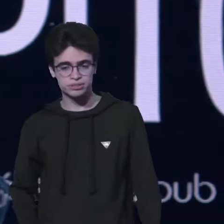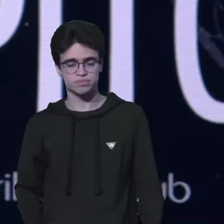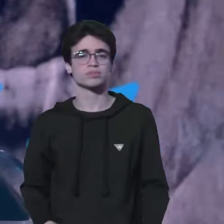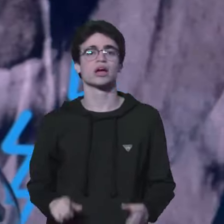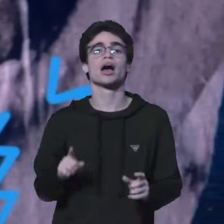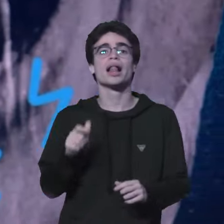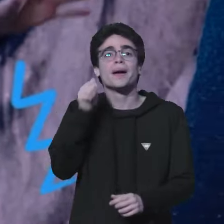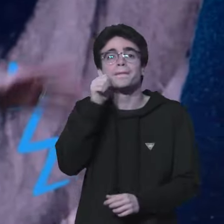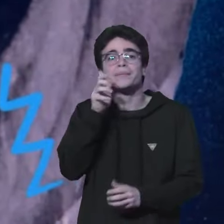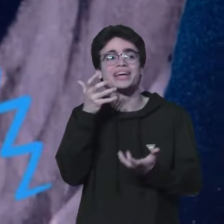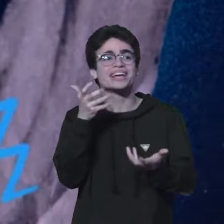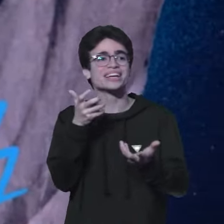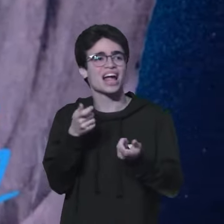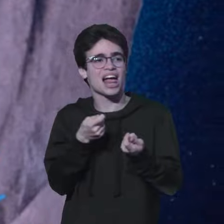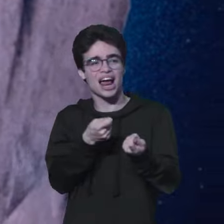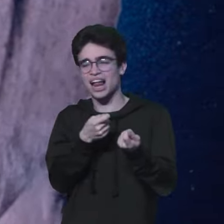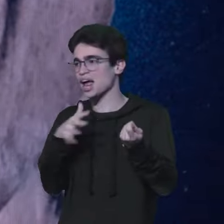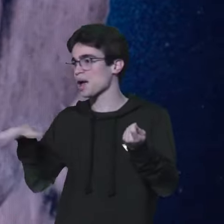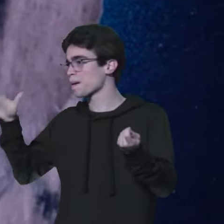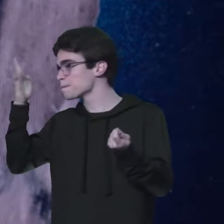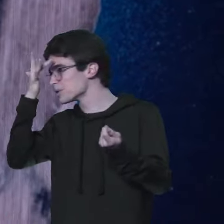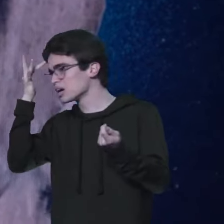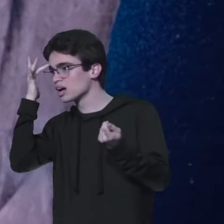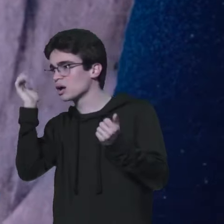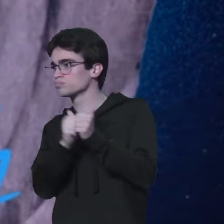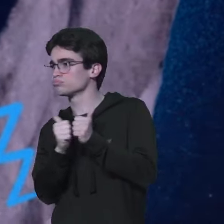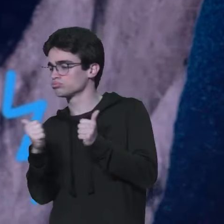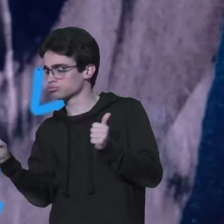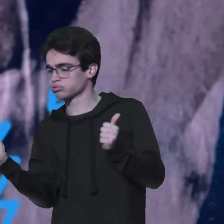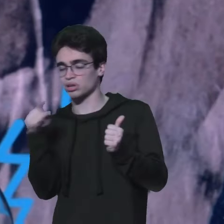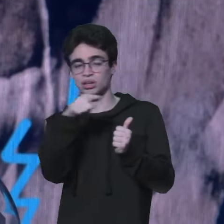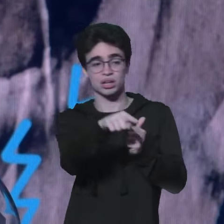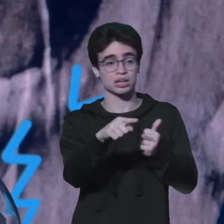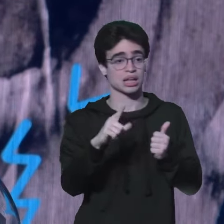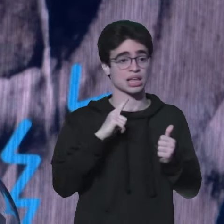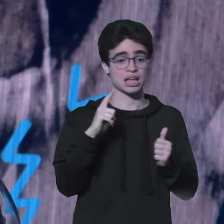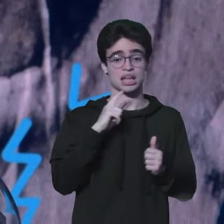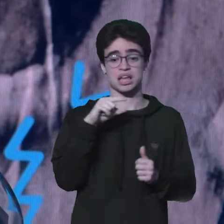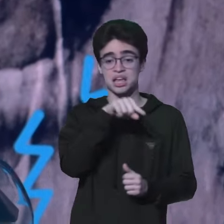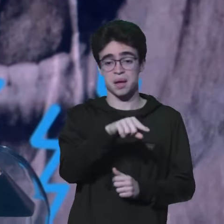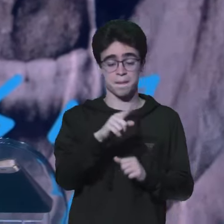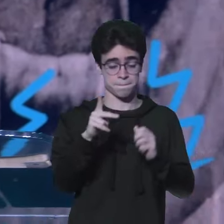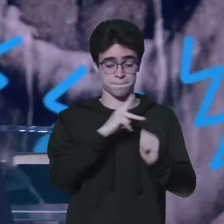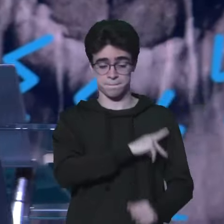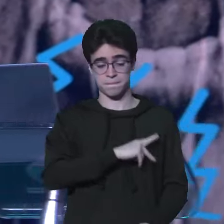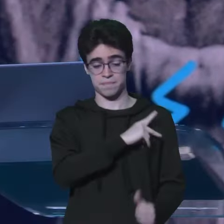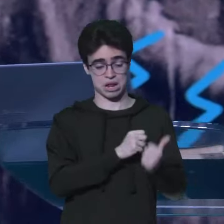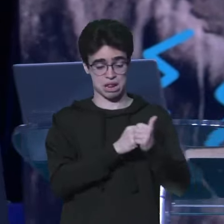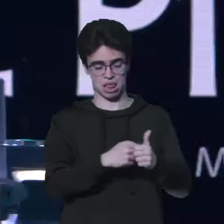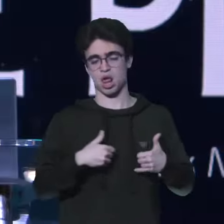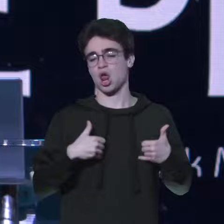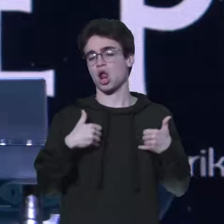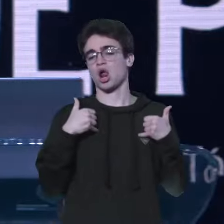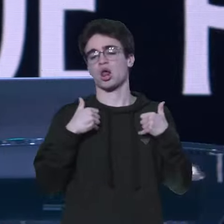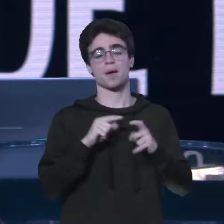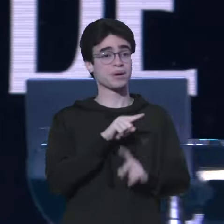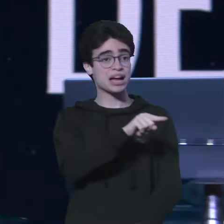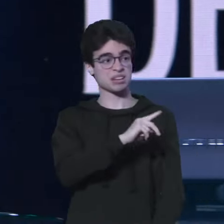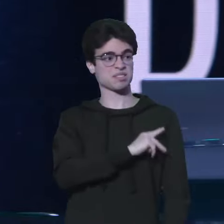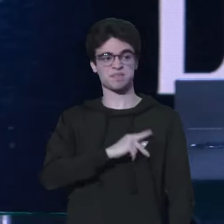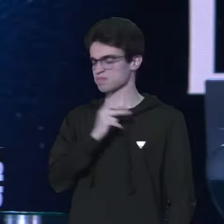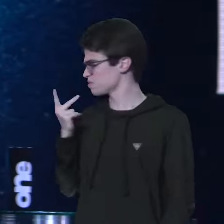Ela queria distrair o povo da presença de Deus e inflar o ego de Paulo e de Silas. Até que chega uma hora que